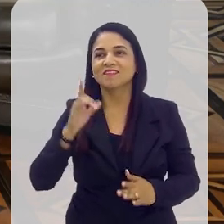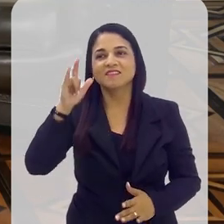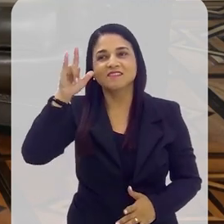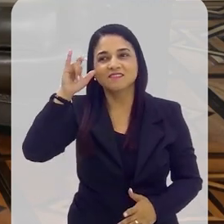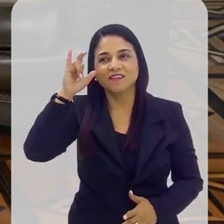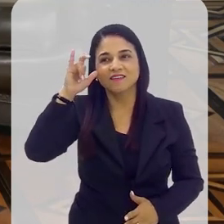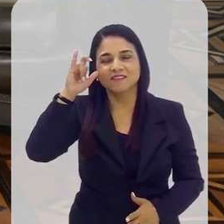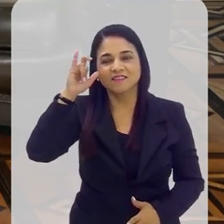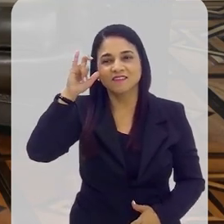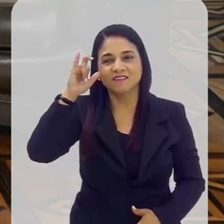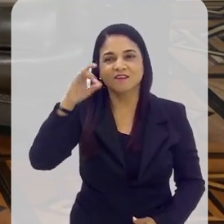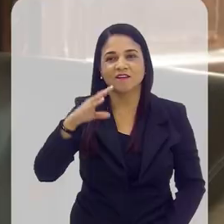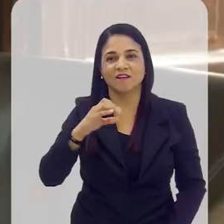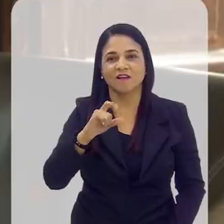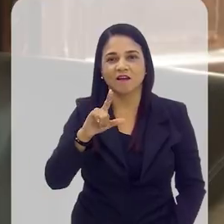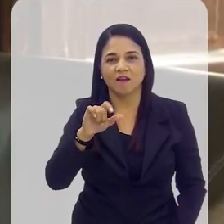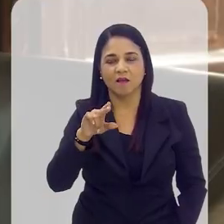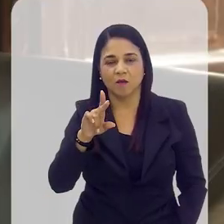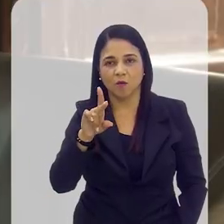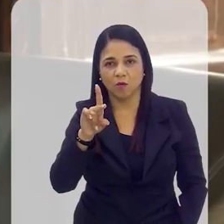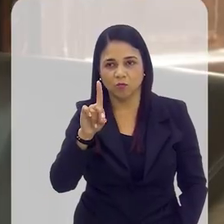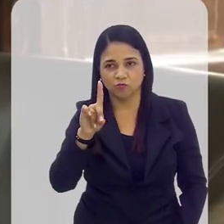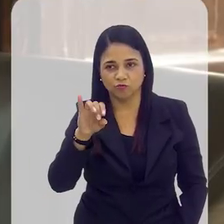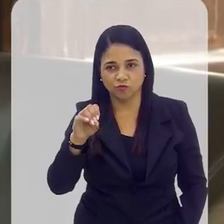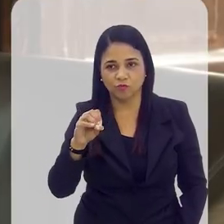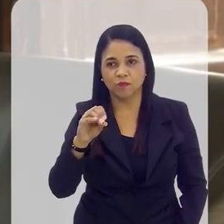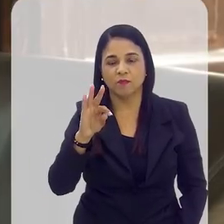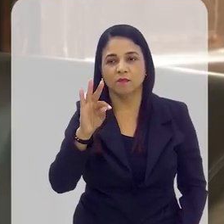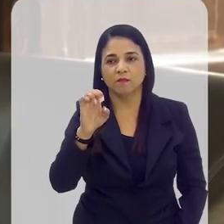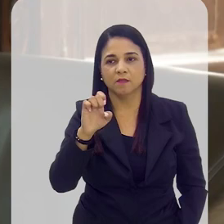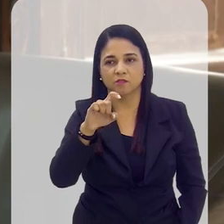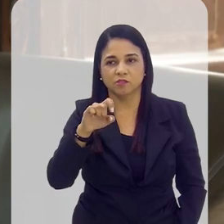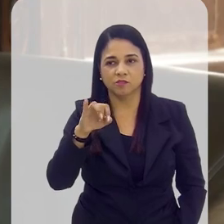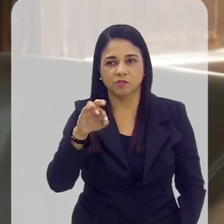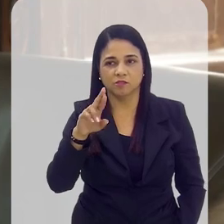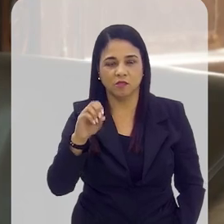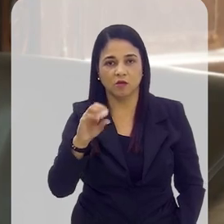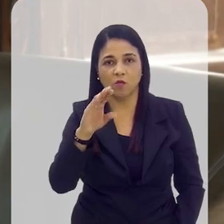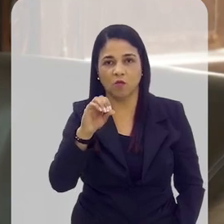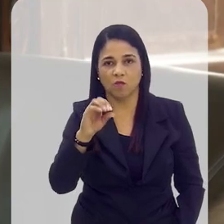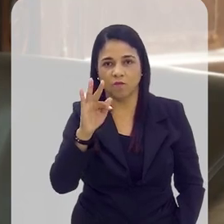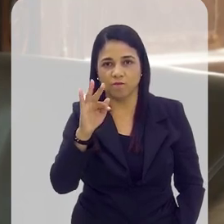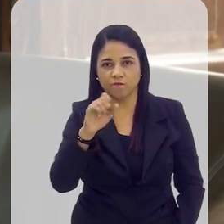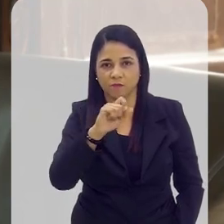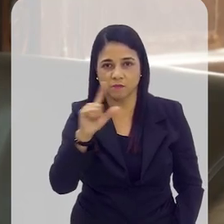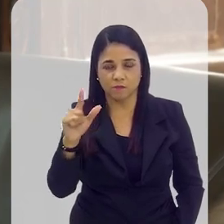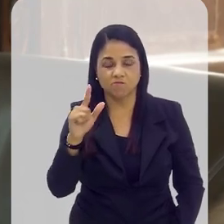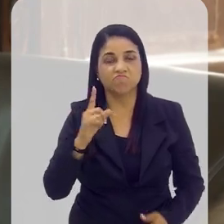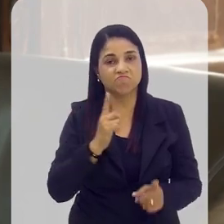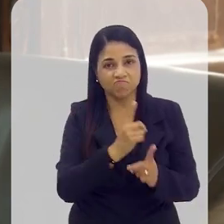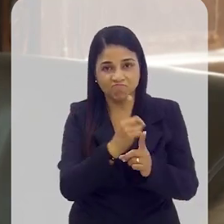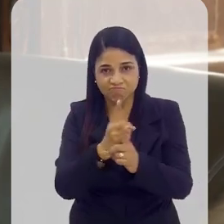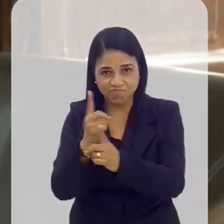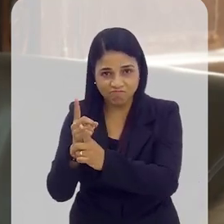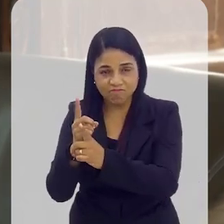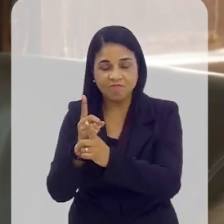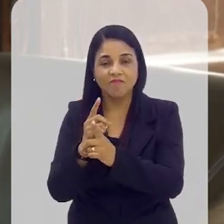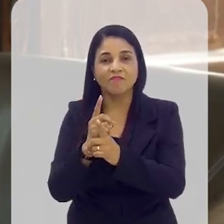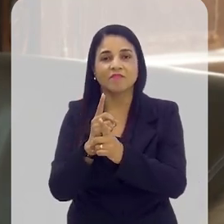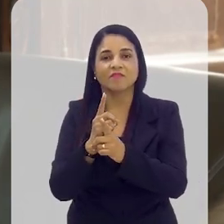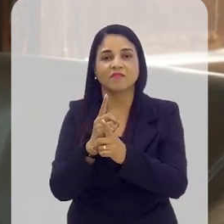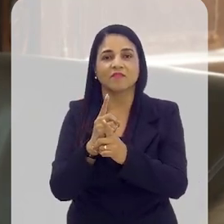comigo. Qual é o seu Instagram? Então, meu Instagram é Cláudio Teixeira Oficial, né? E você também vai conseguir achar todas as